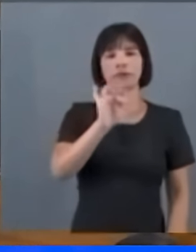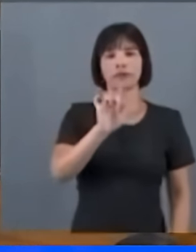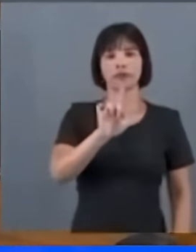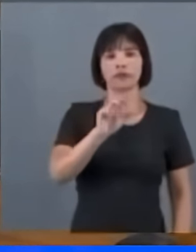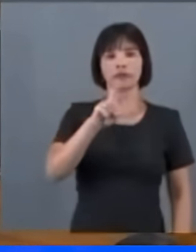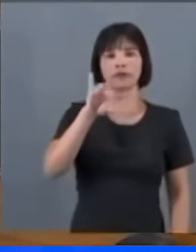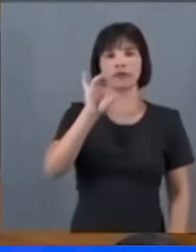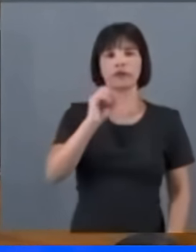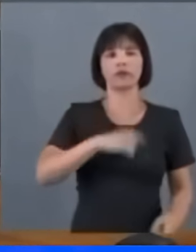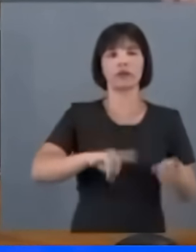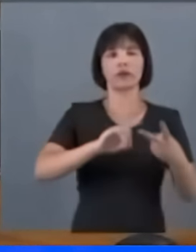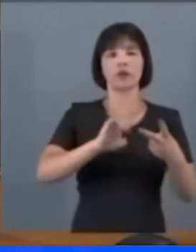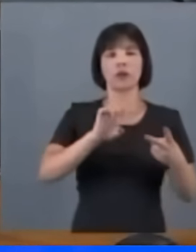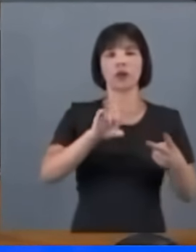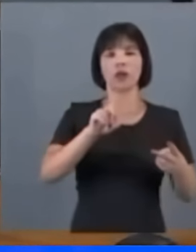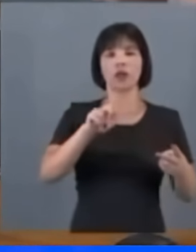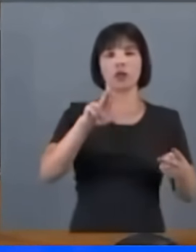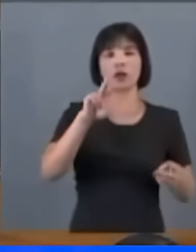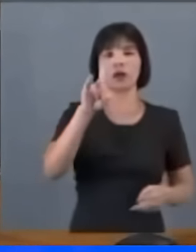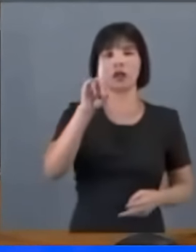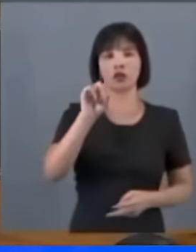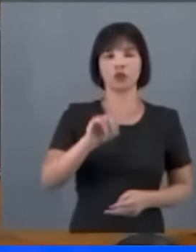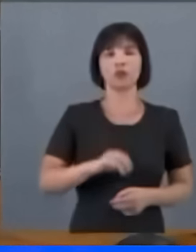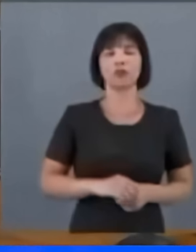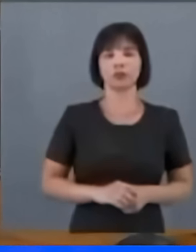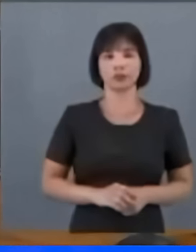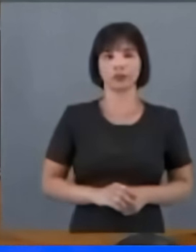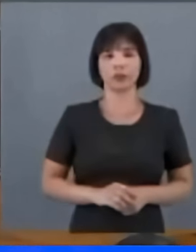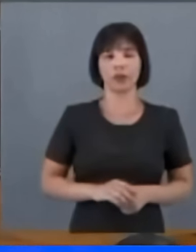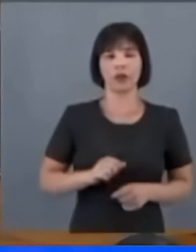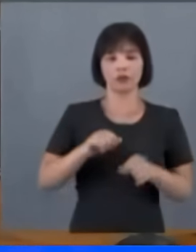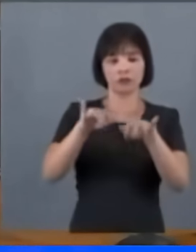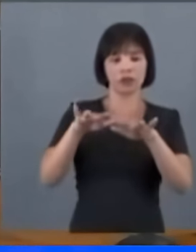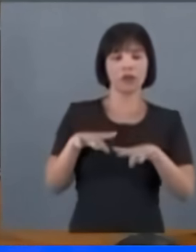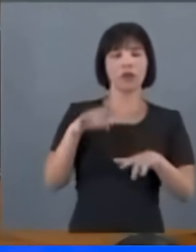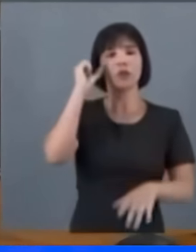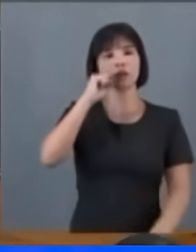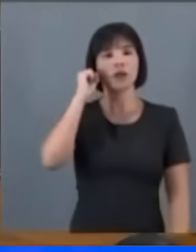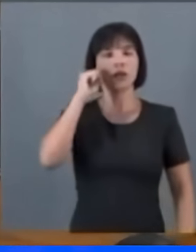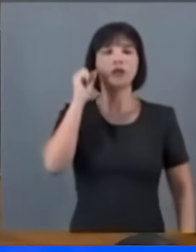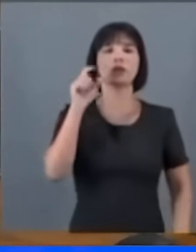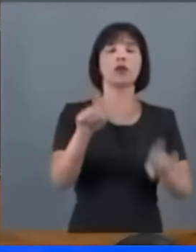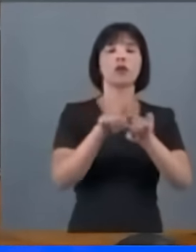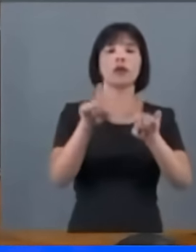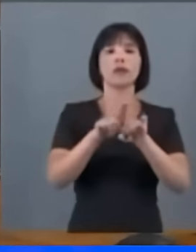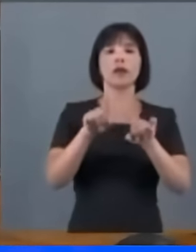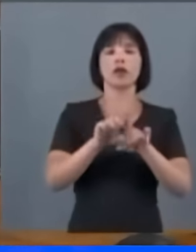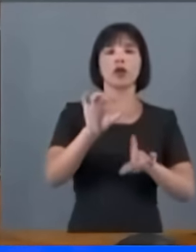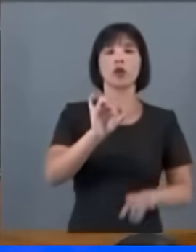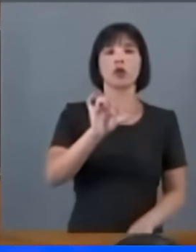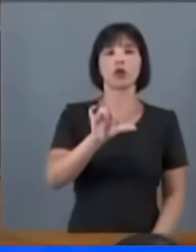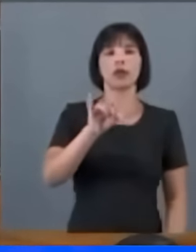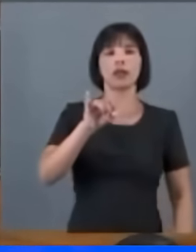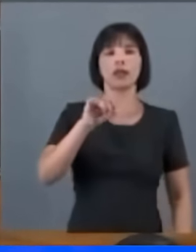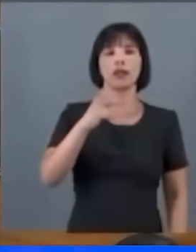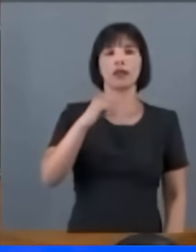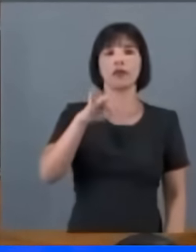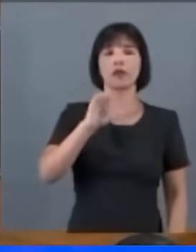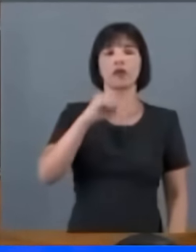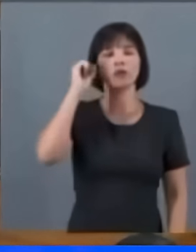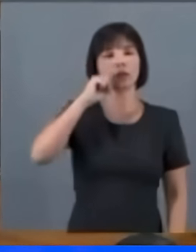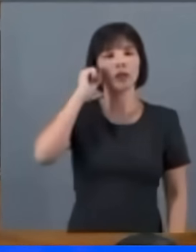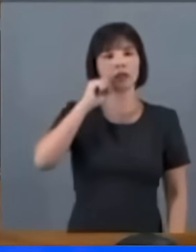federal Eduardo Bolsonaro. Na tribuna, o nosso saudoso senador Major Olímpio, a